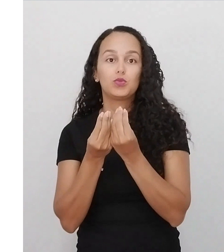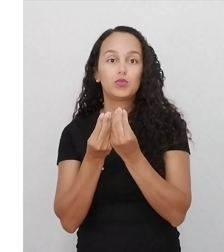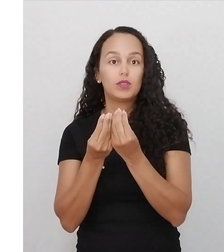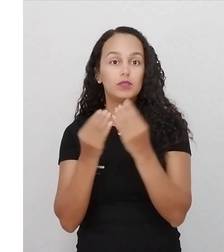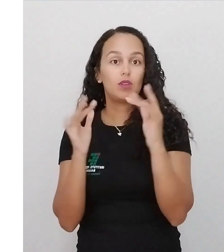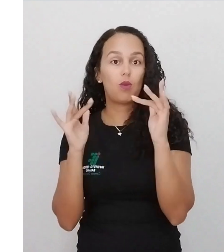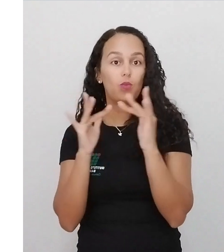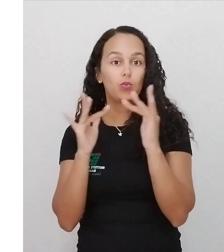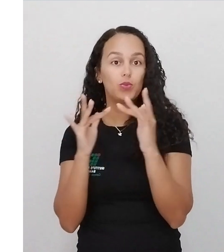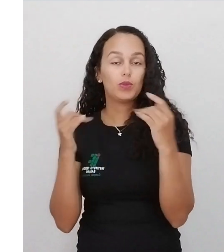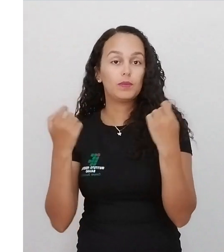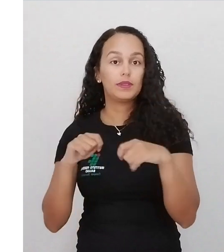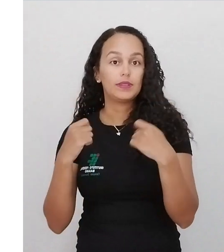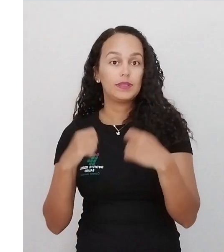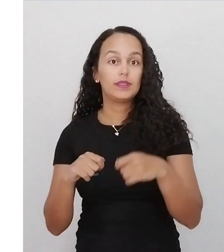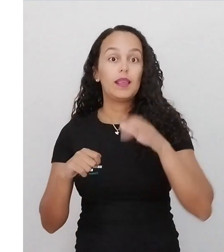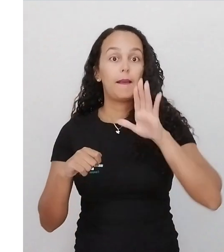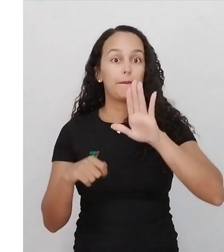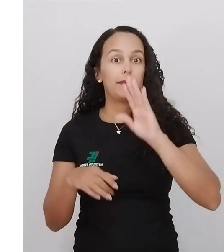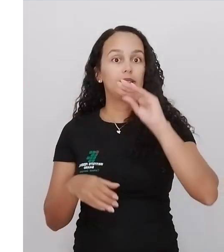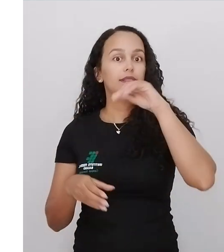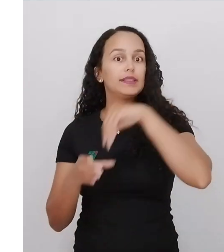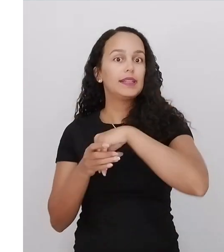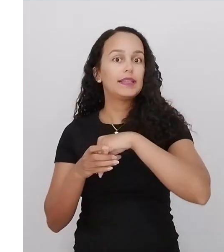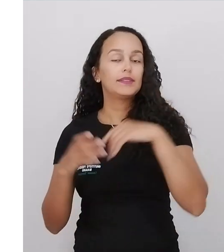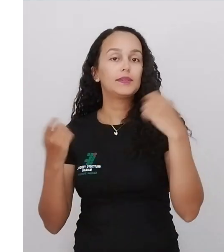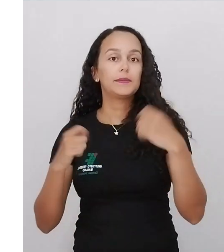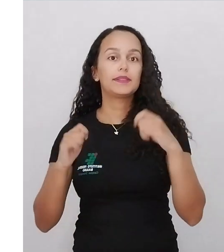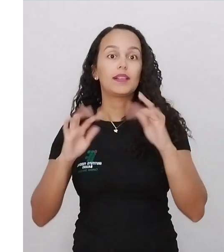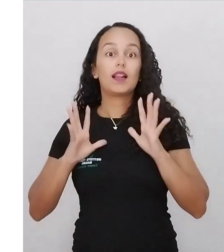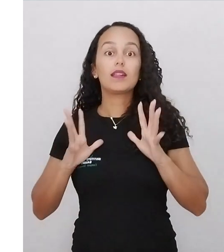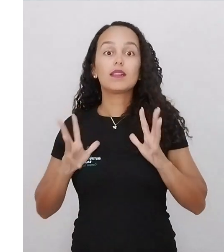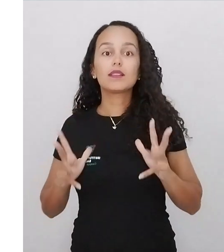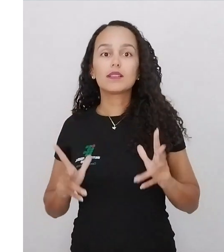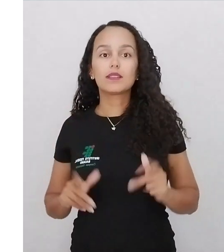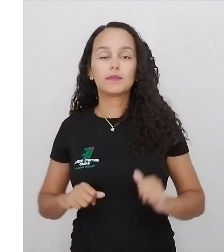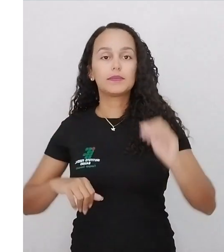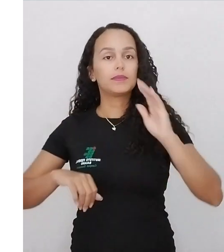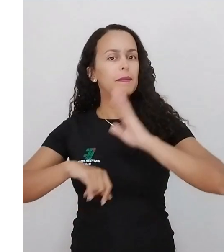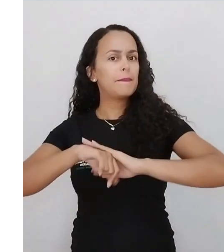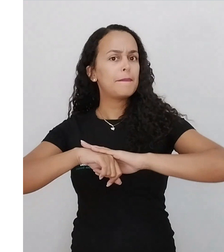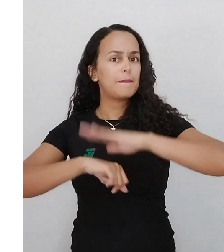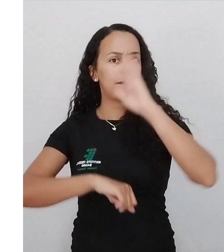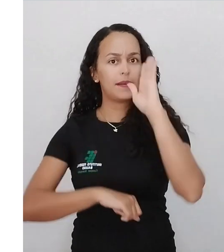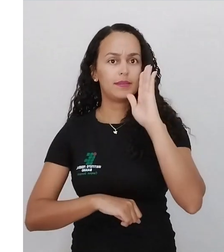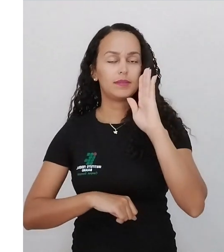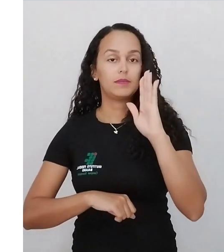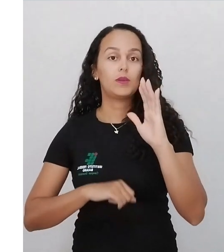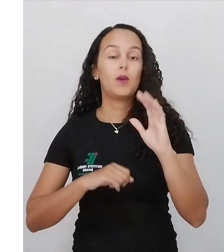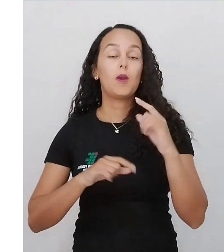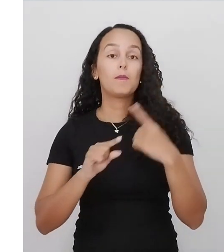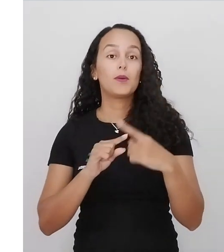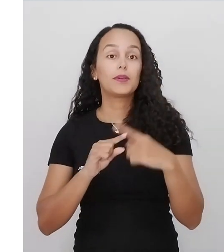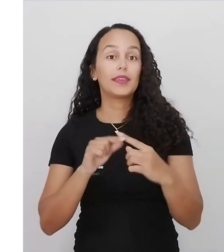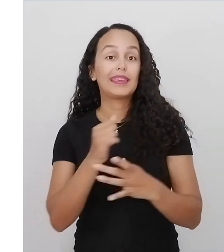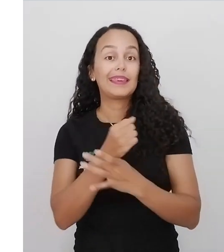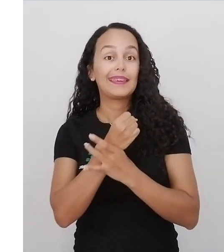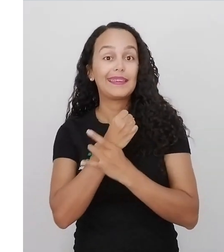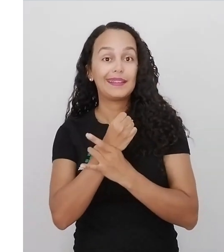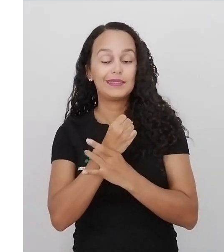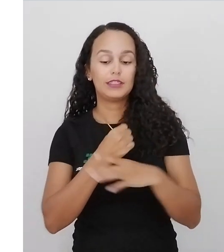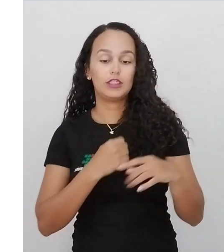preciso também esterilizar o máximo possível para garantir que o que eu estiver usando no meu experimento não vai ter